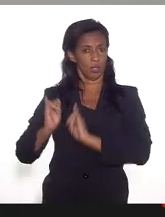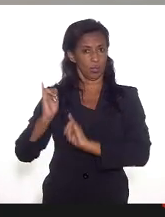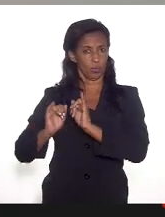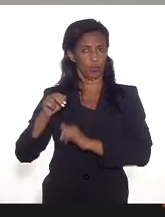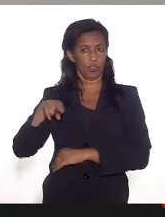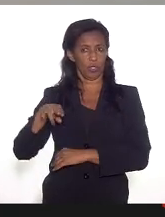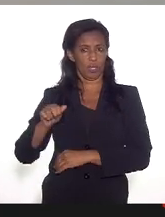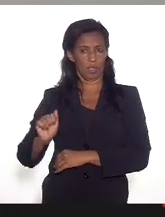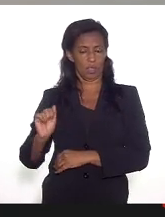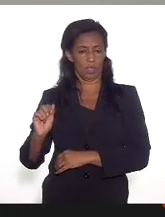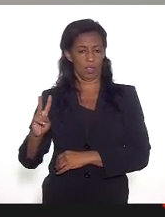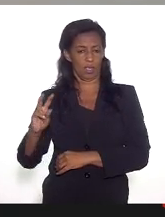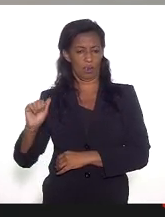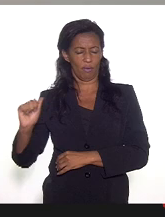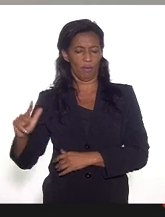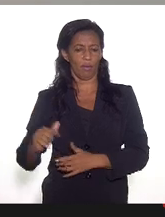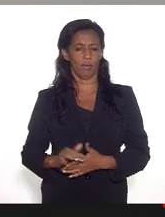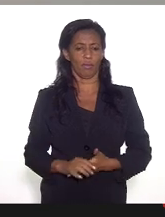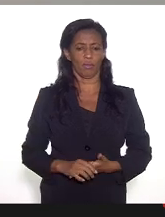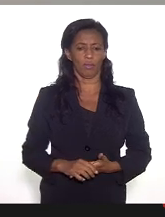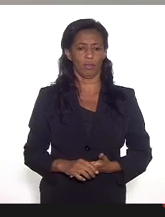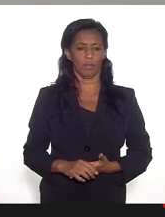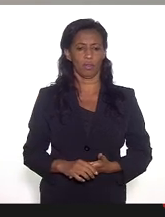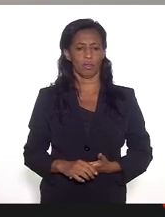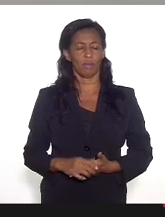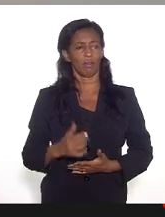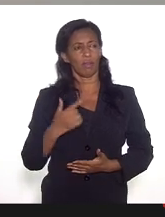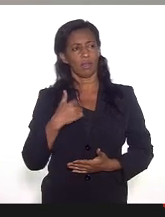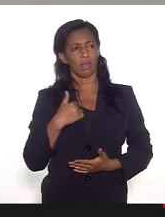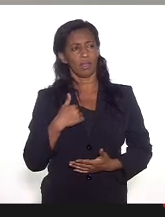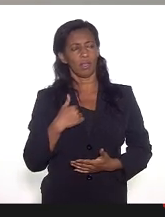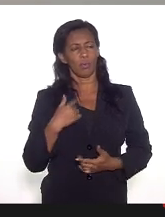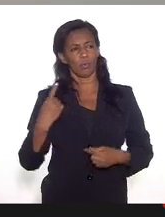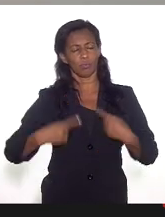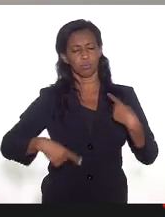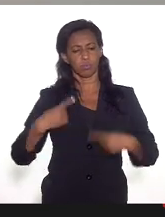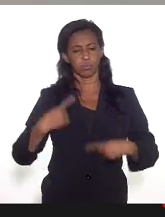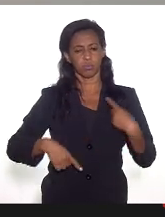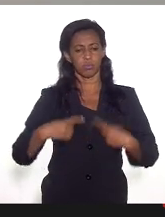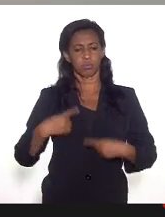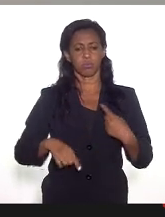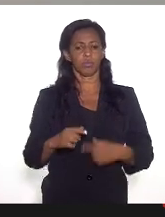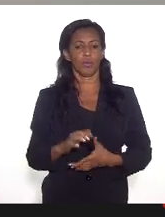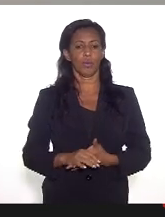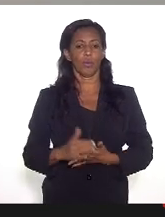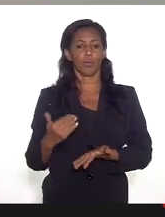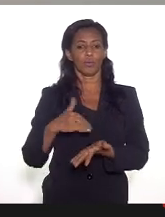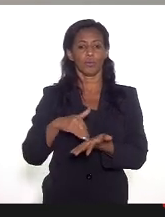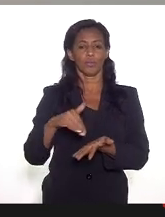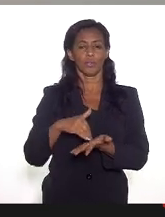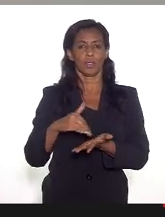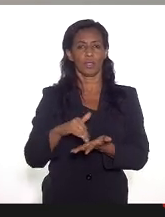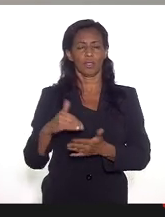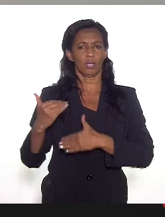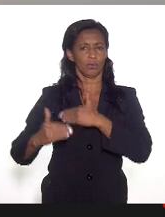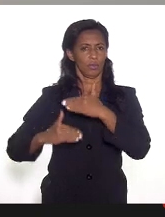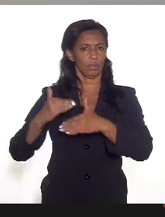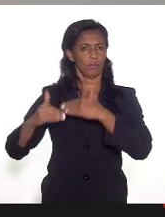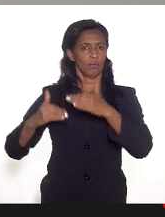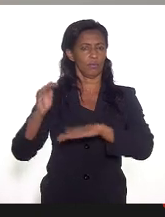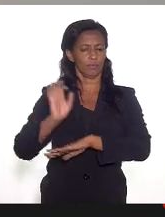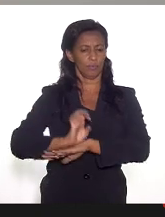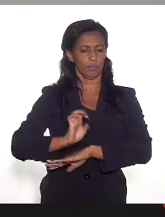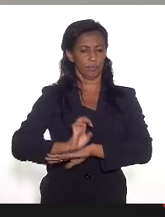Senado Marinho esteve presente, a Engepron esteve presente, eu travei um duro debate com o então secretário de Desenvolvimento do